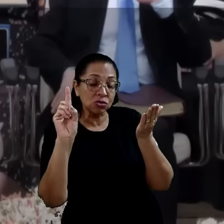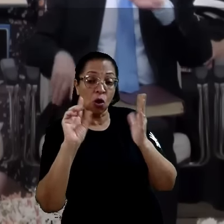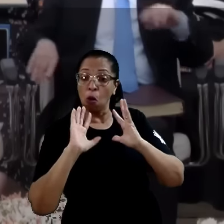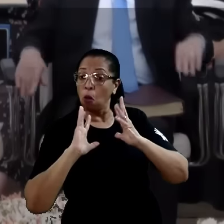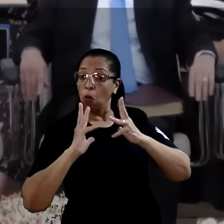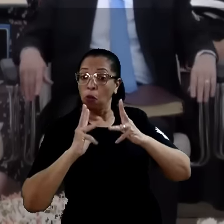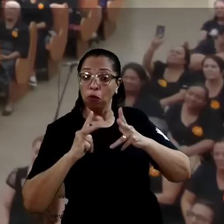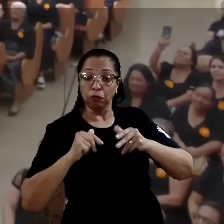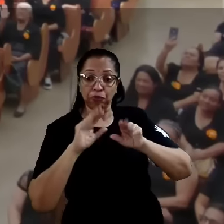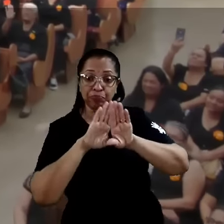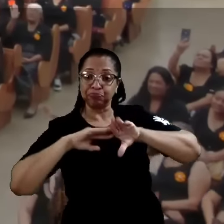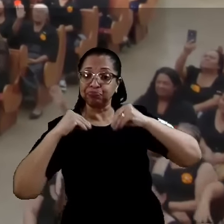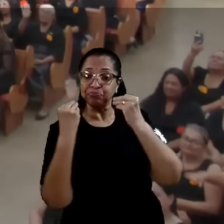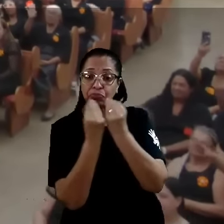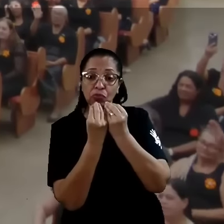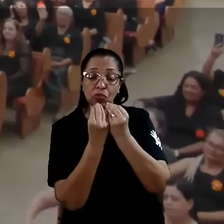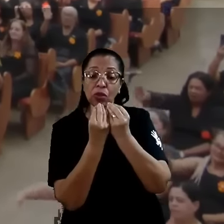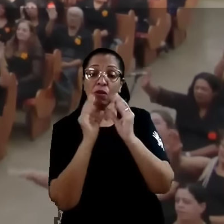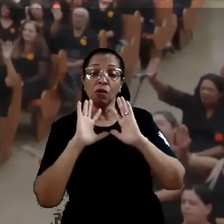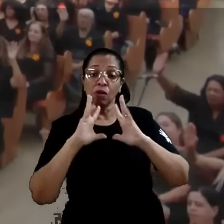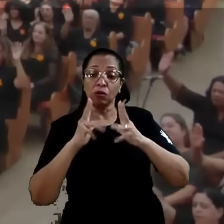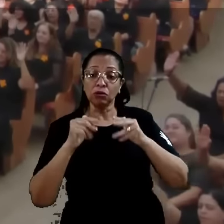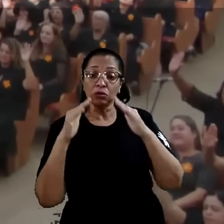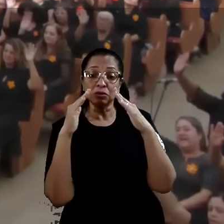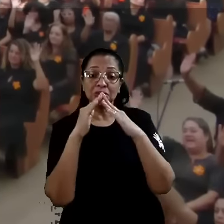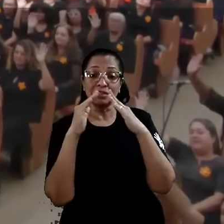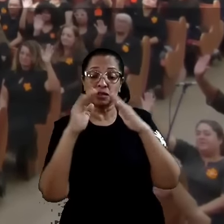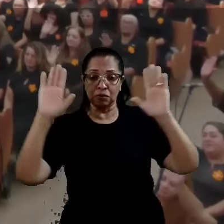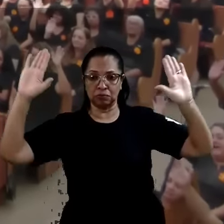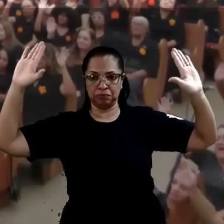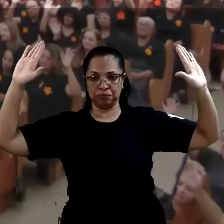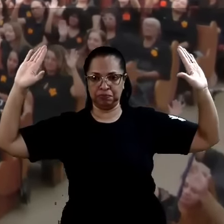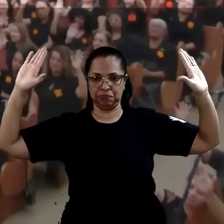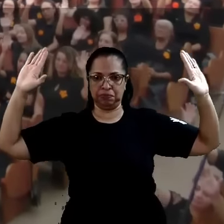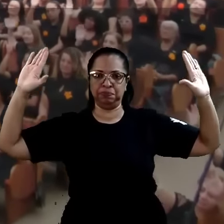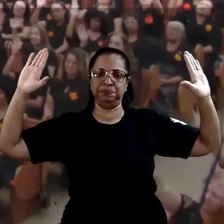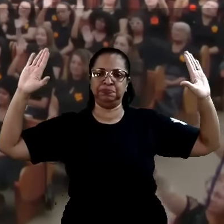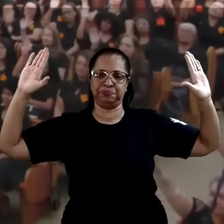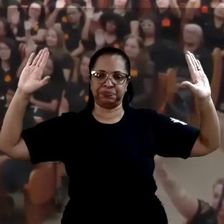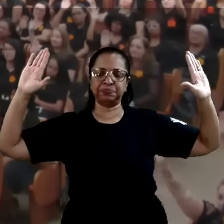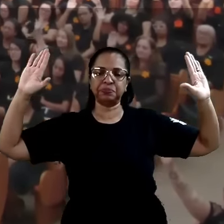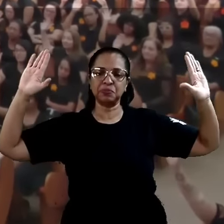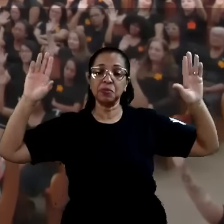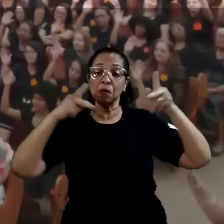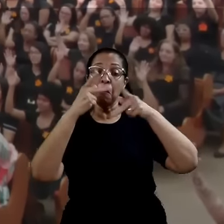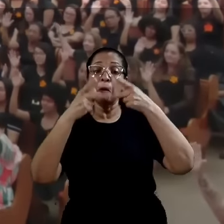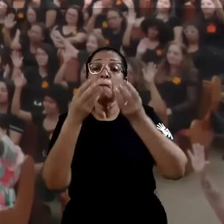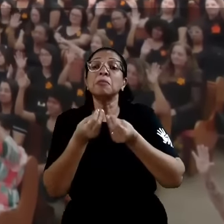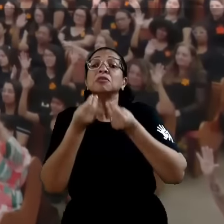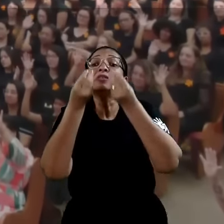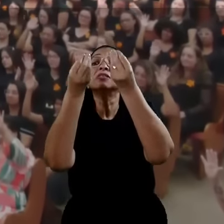espirituais levante a sua mão Deus vai mudar os presentes vai começar a chegar Bíblia de presente